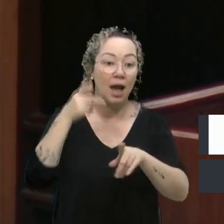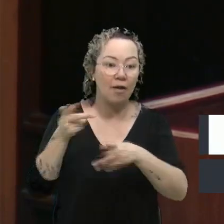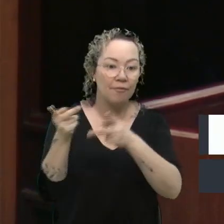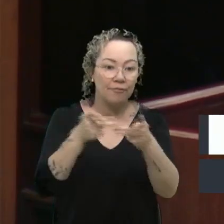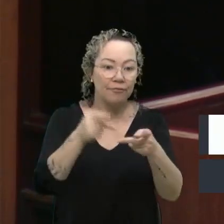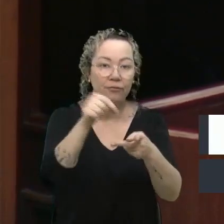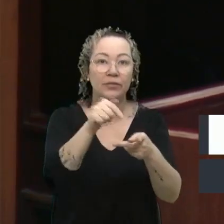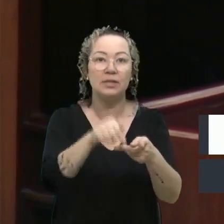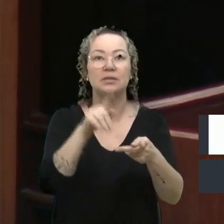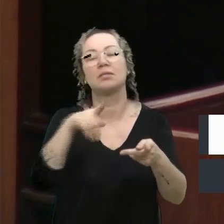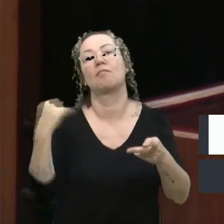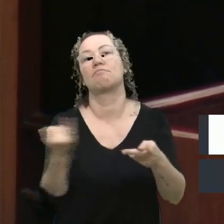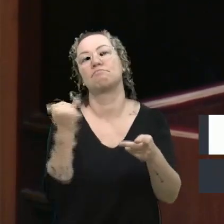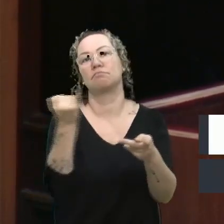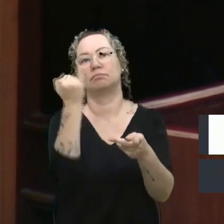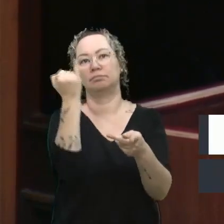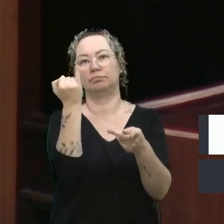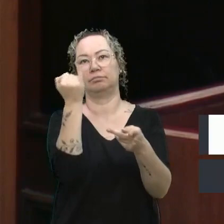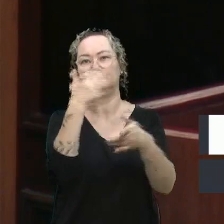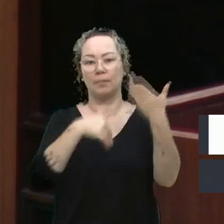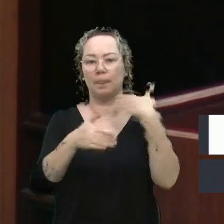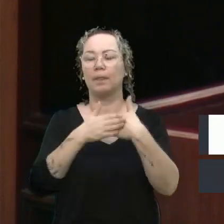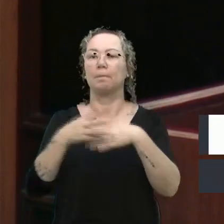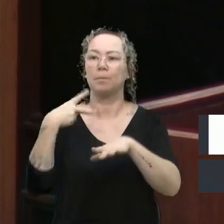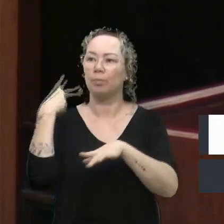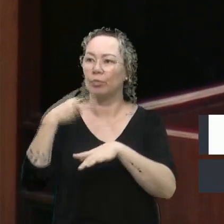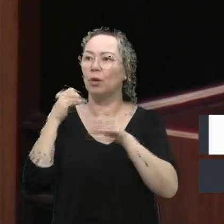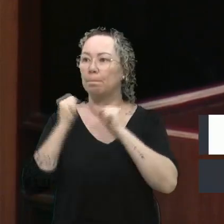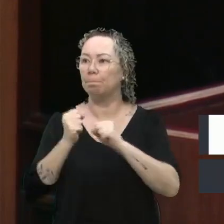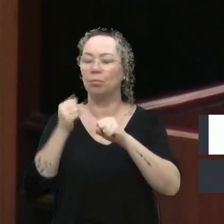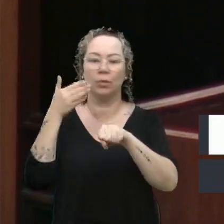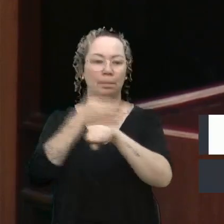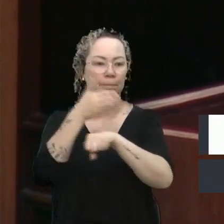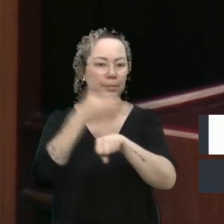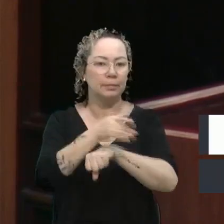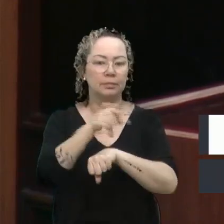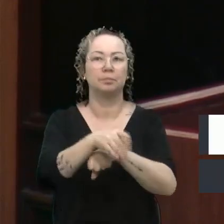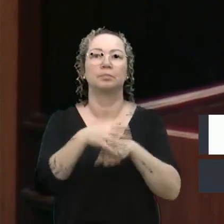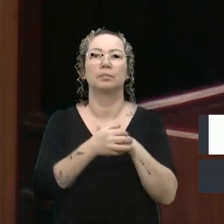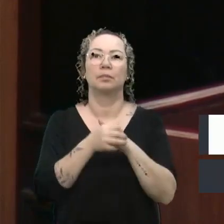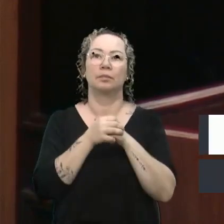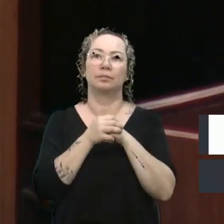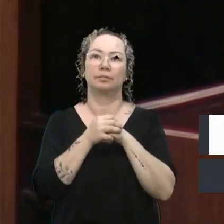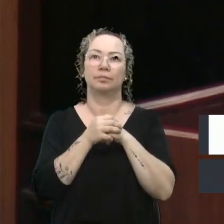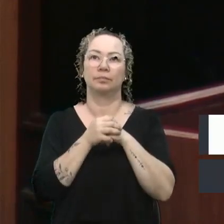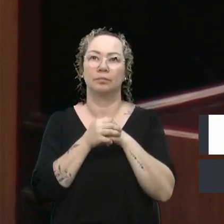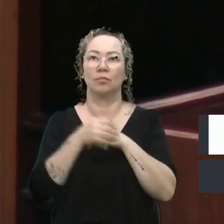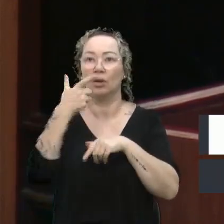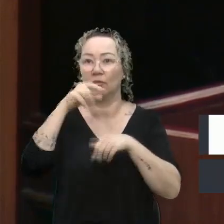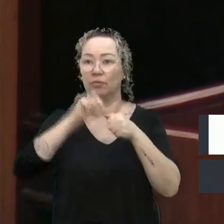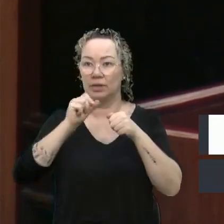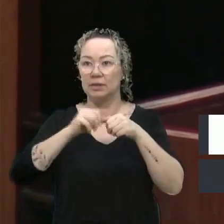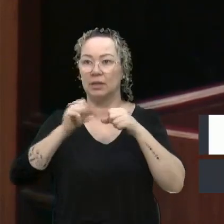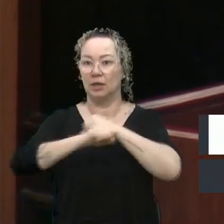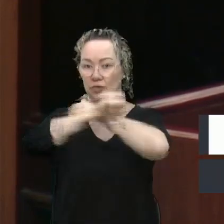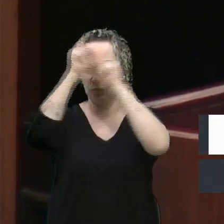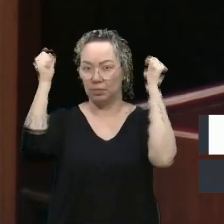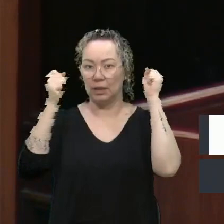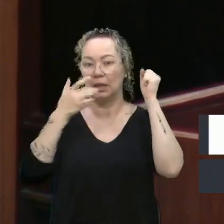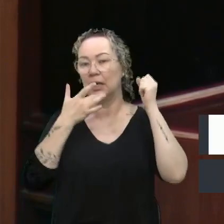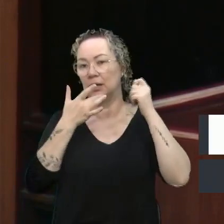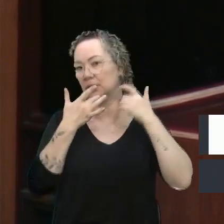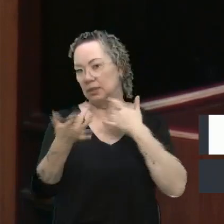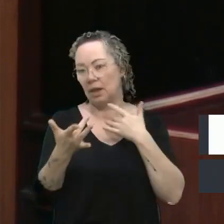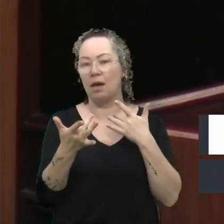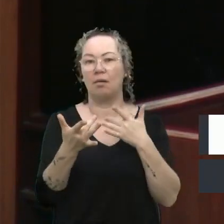é de extrema importância. Todos os vereadores poderem estar presentes, faria de dia, principalmente, para nós